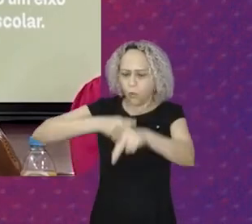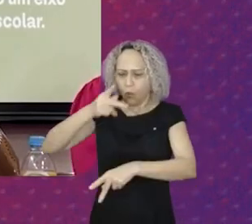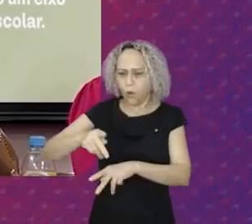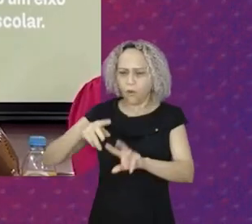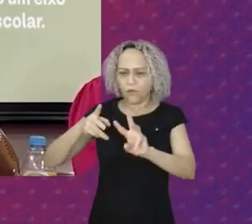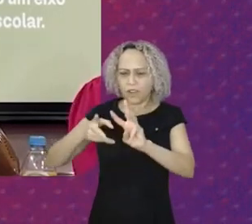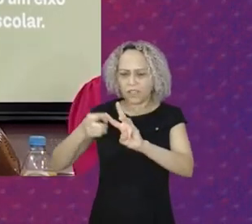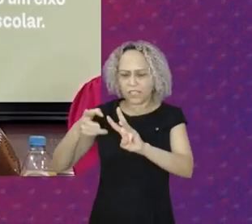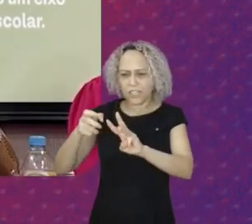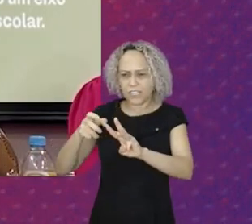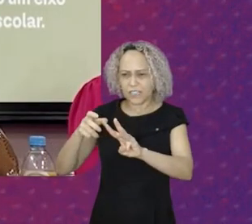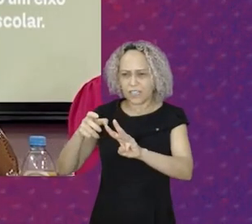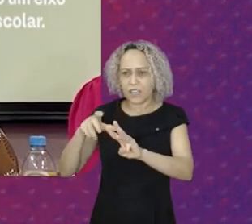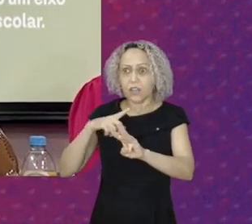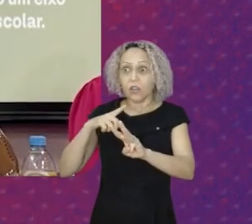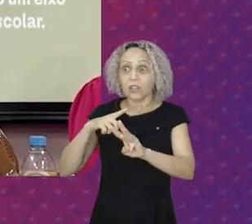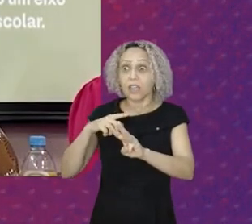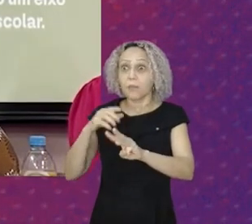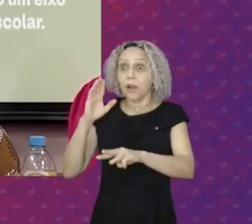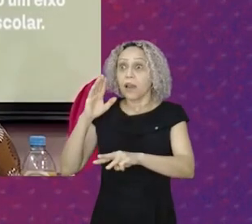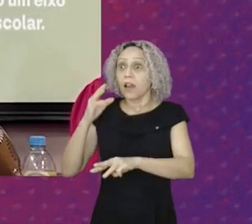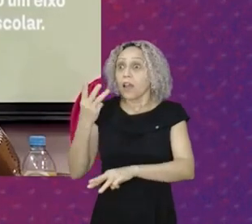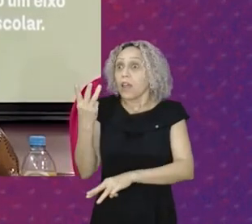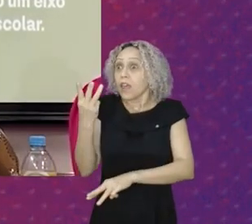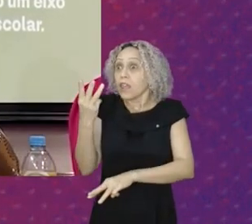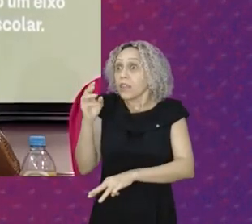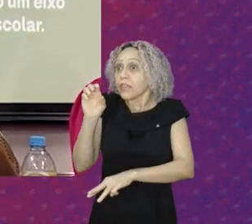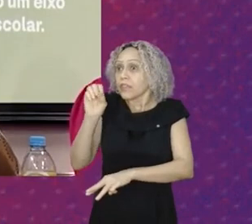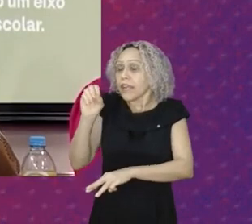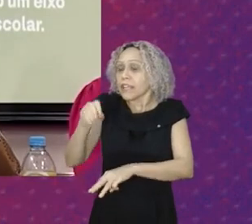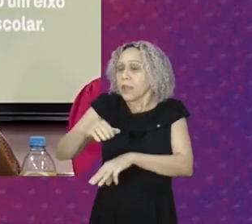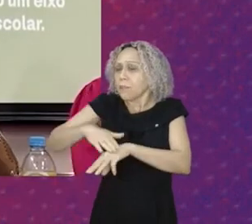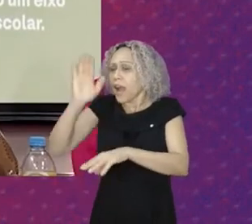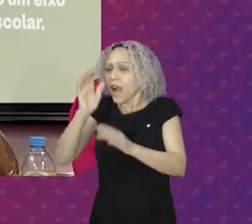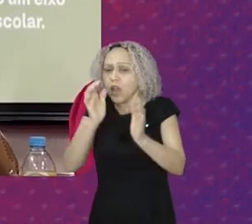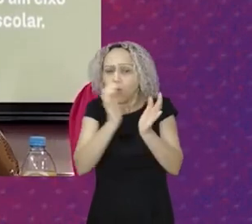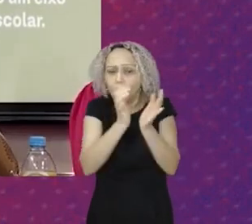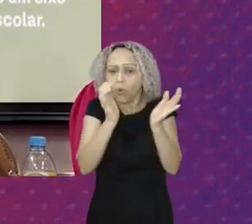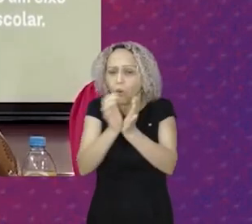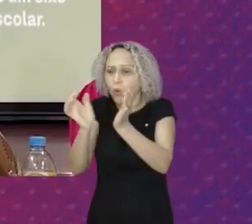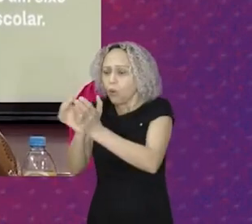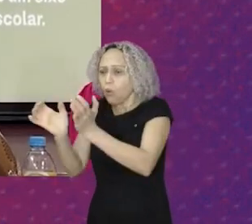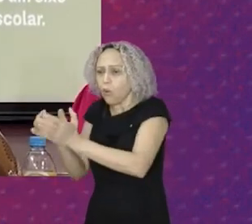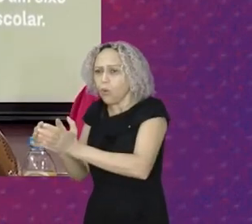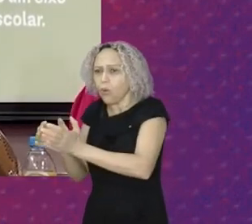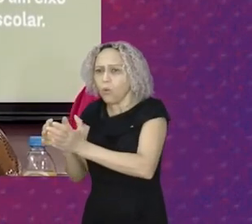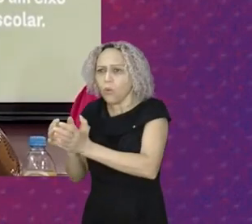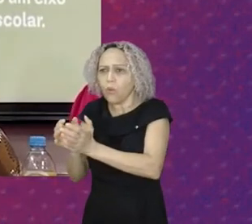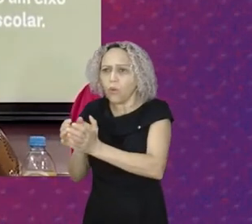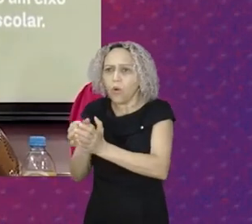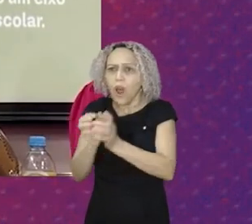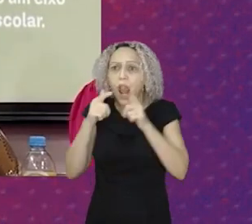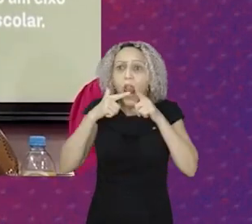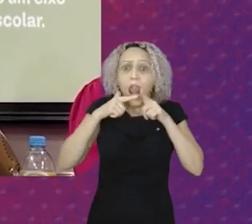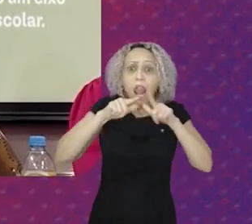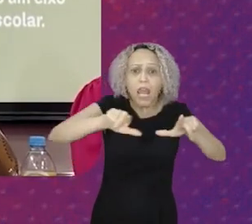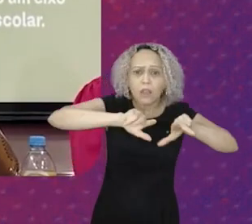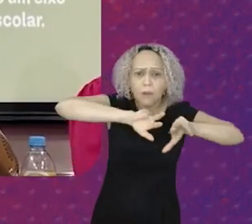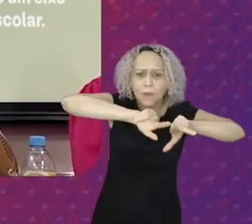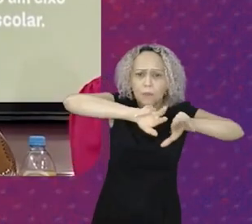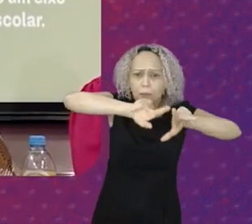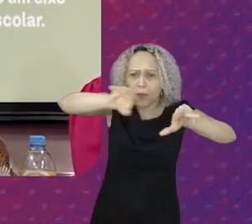de 300 etnias. São mais de 280 línguas indígenas